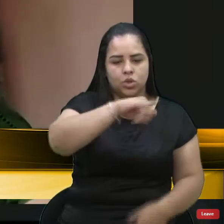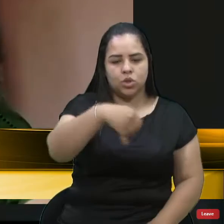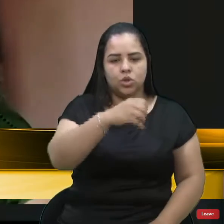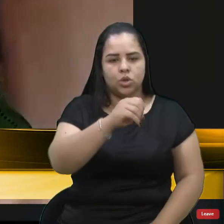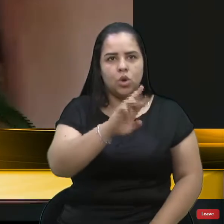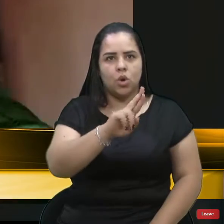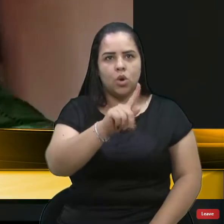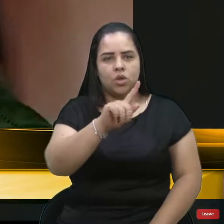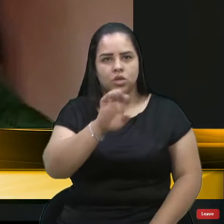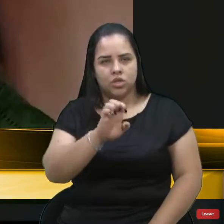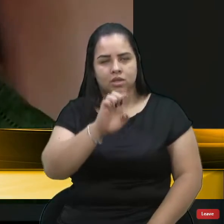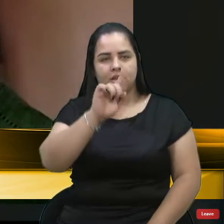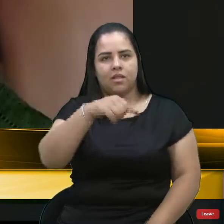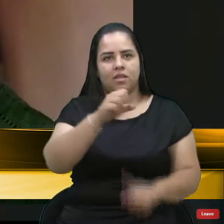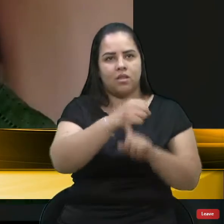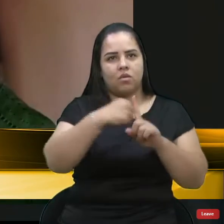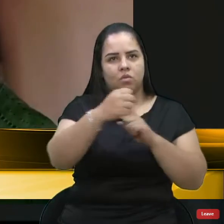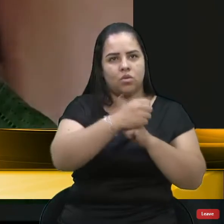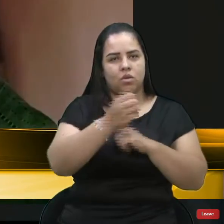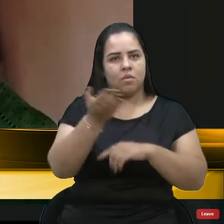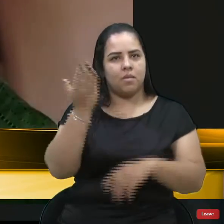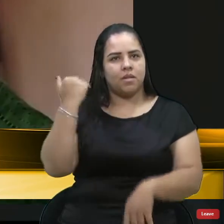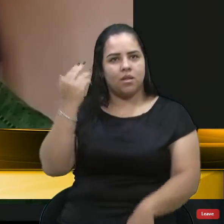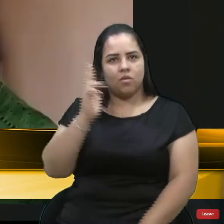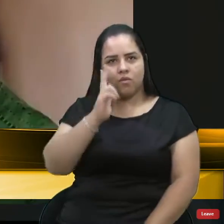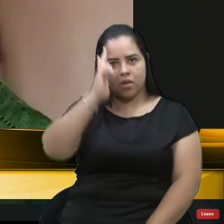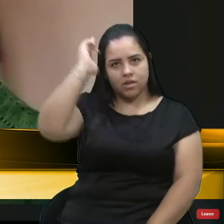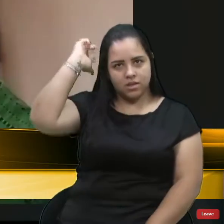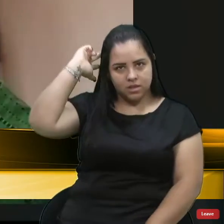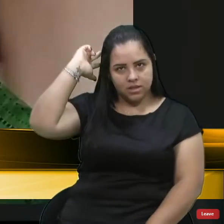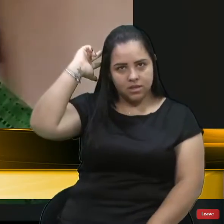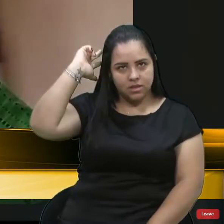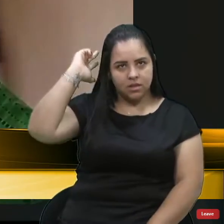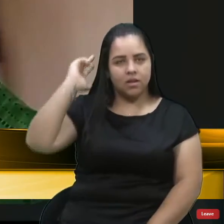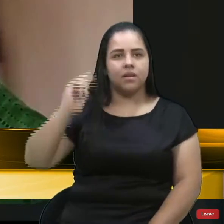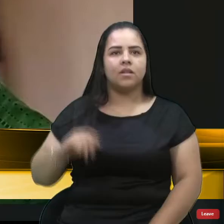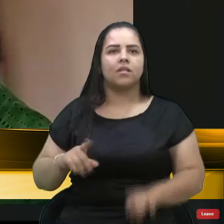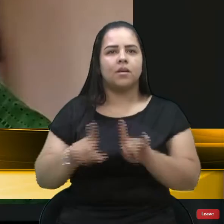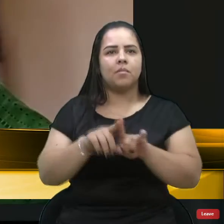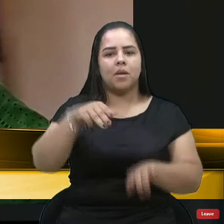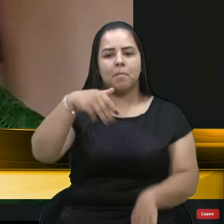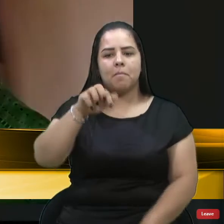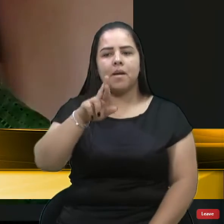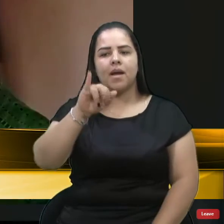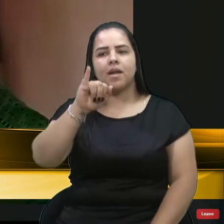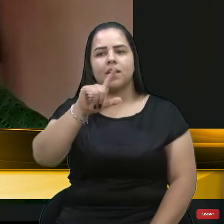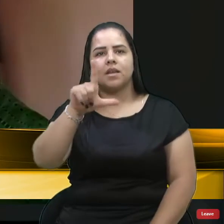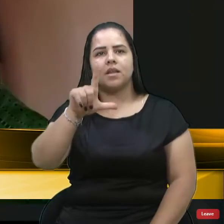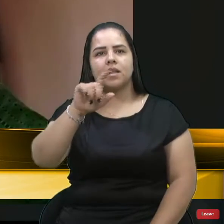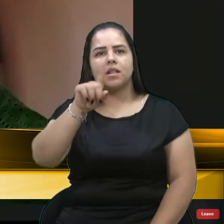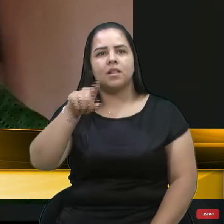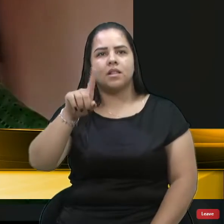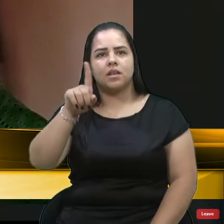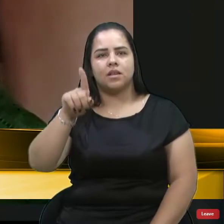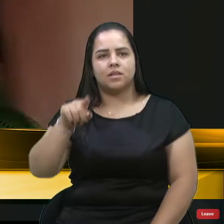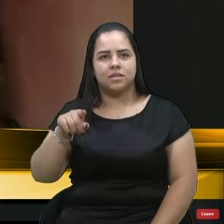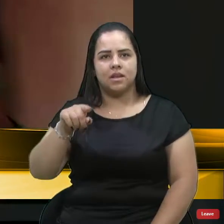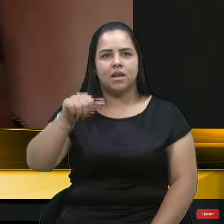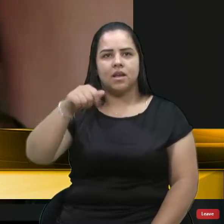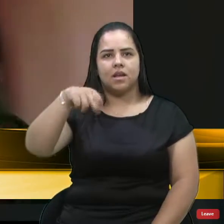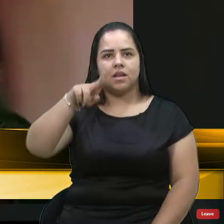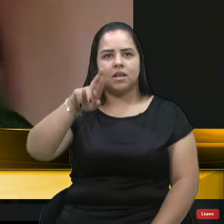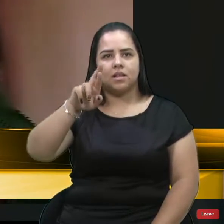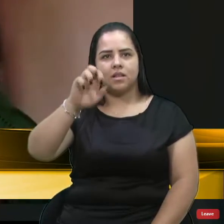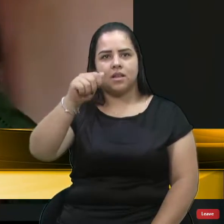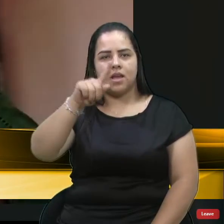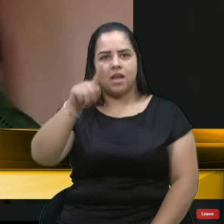secretário de saúde no governo Cassina. Conversamos também com a Marlesa Andreassa, da Fundação de Assistência Social,